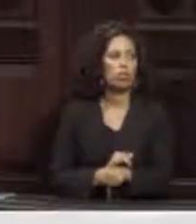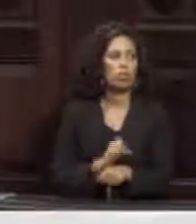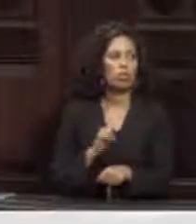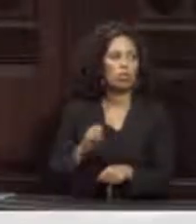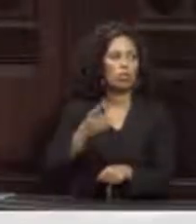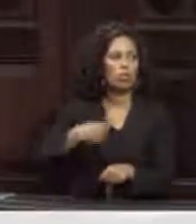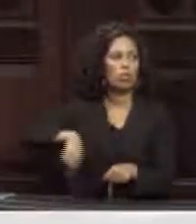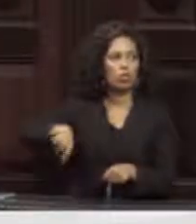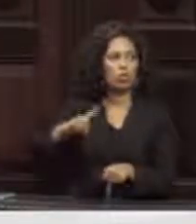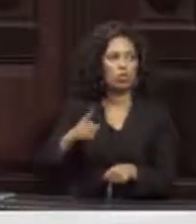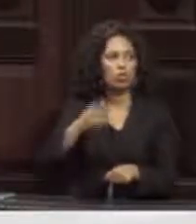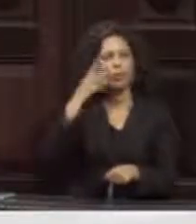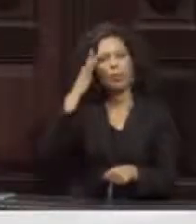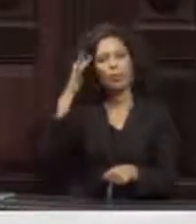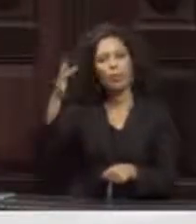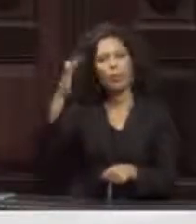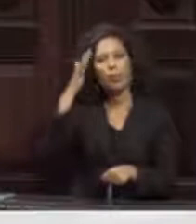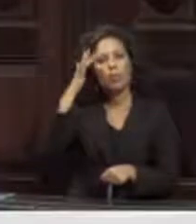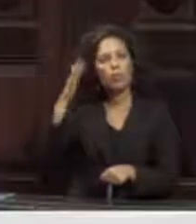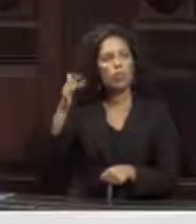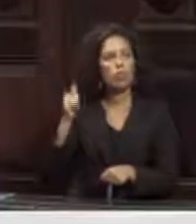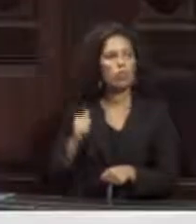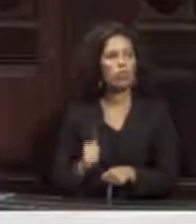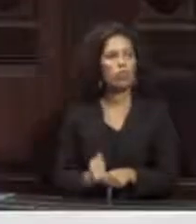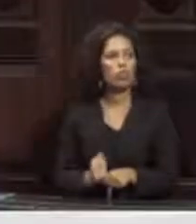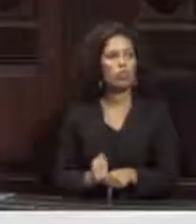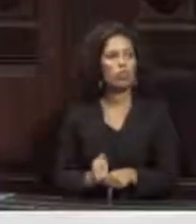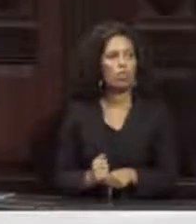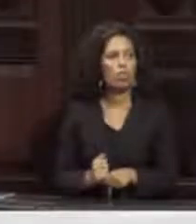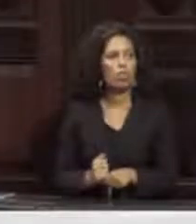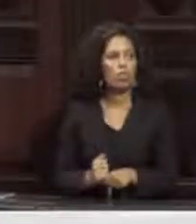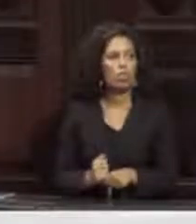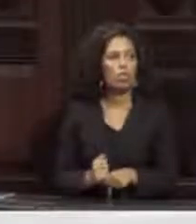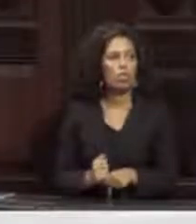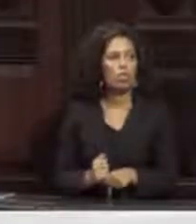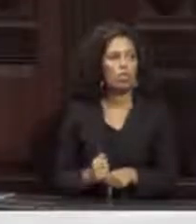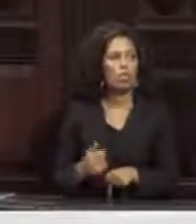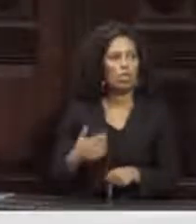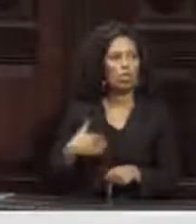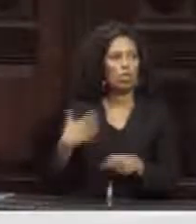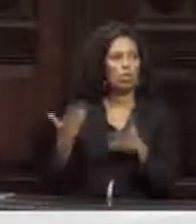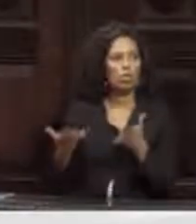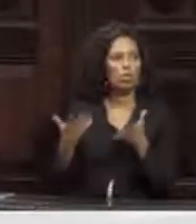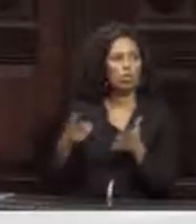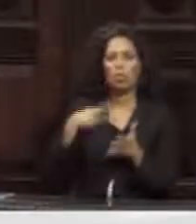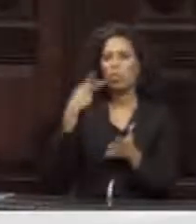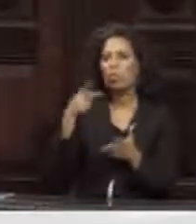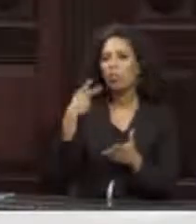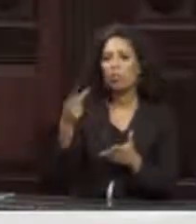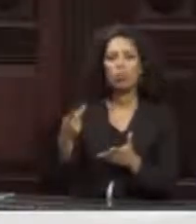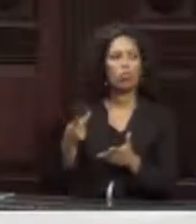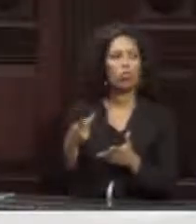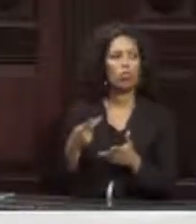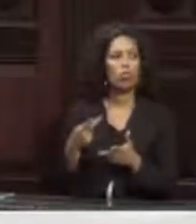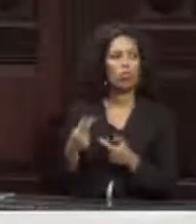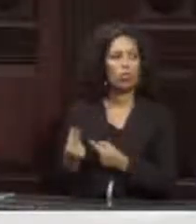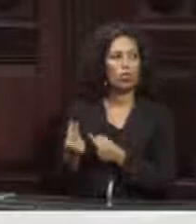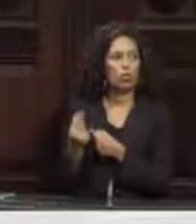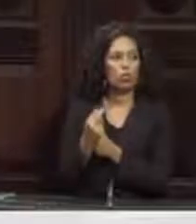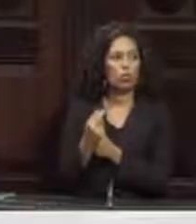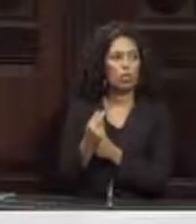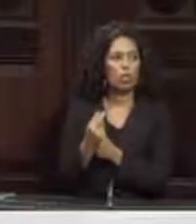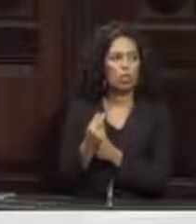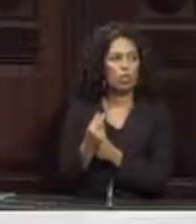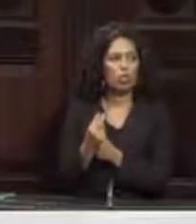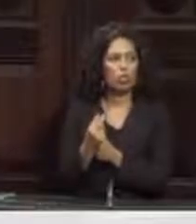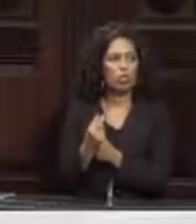deter, considerando o pouco tempo que tenho aqui, queria me deter no empréstimo que vai tratar do programa